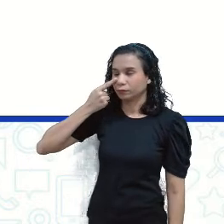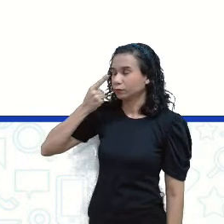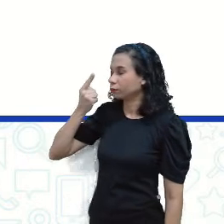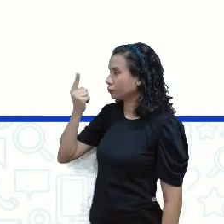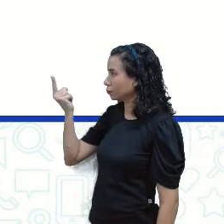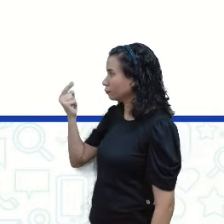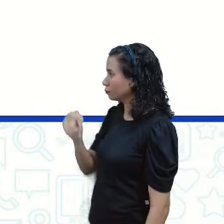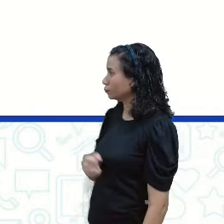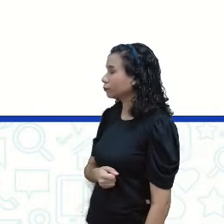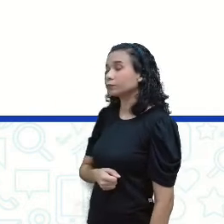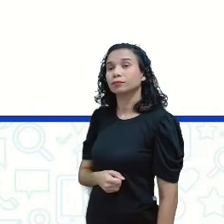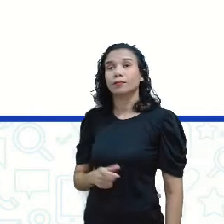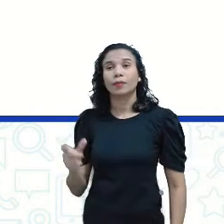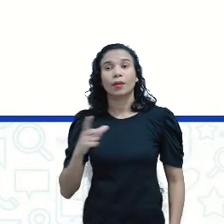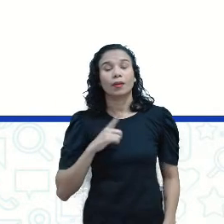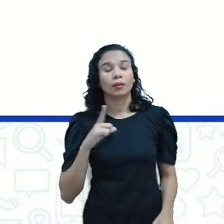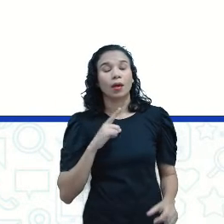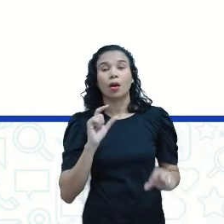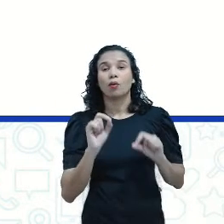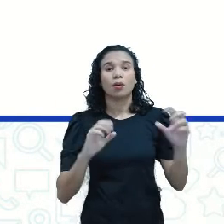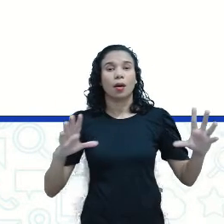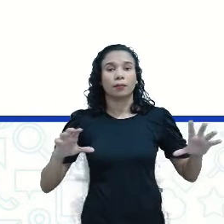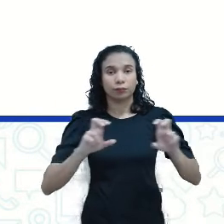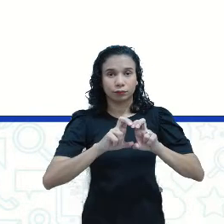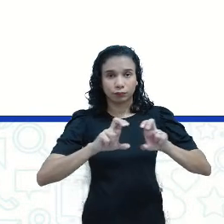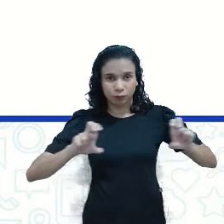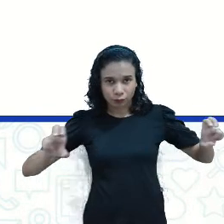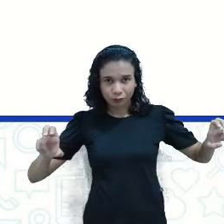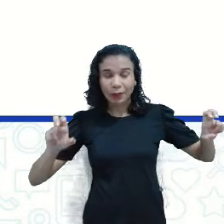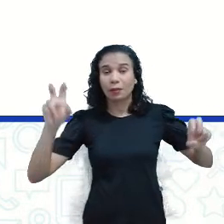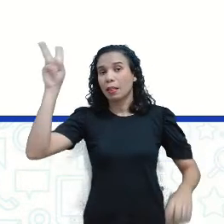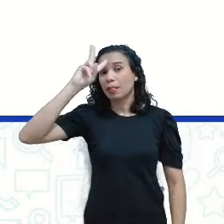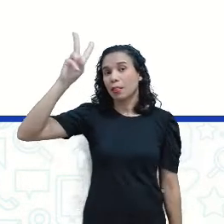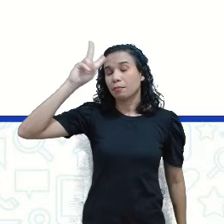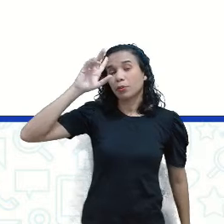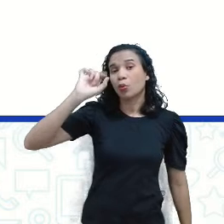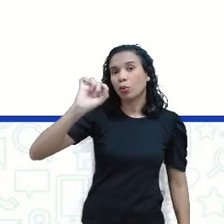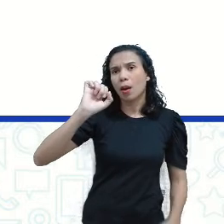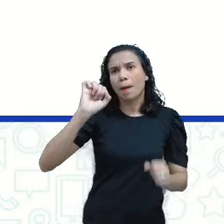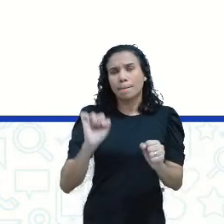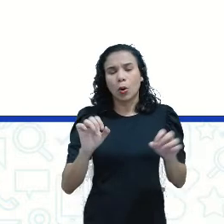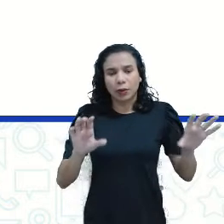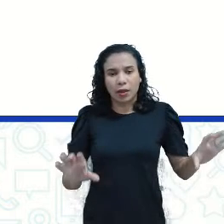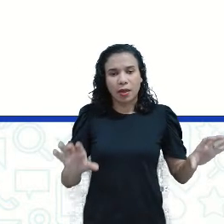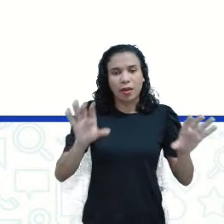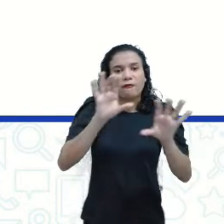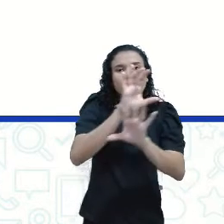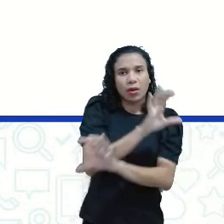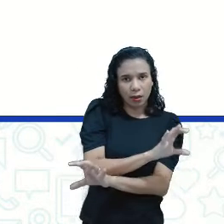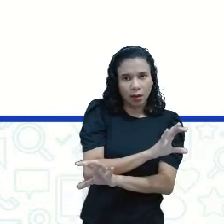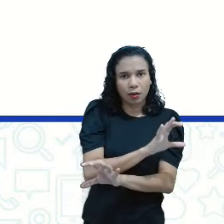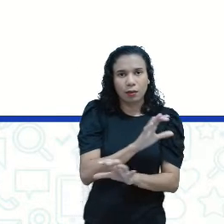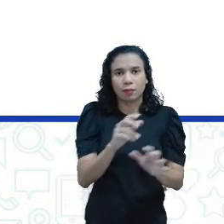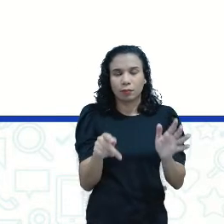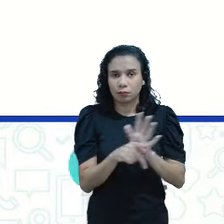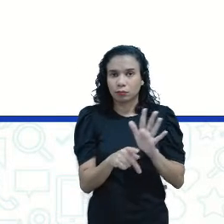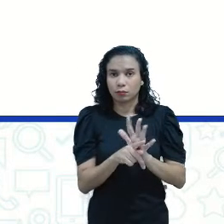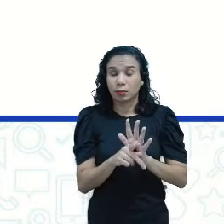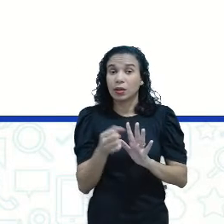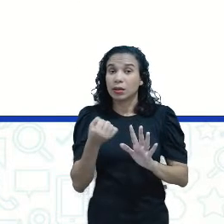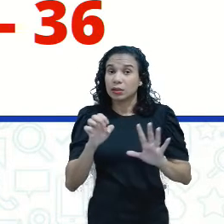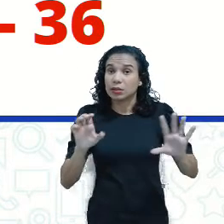6, 36. Então, eu vou ter essa equaçãozinha aí. Mas lembrando, posso inverter para colocar o x no primeiro membro. Então,